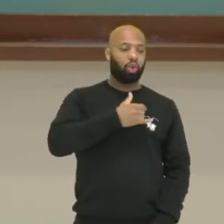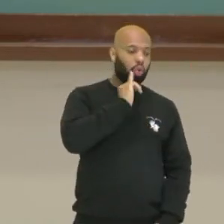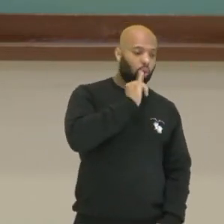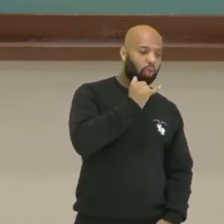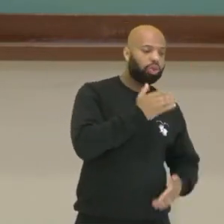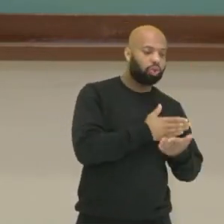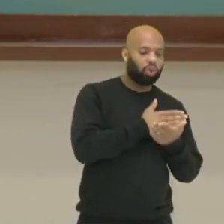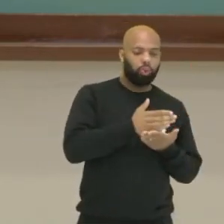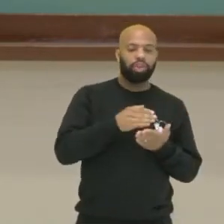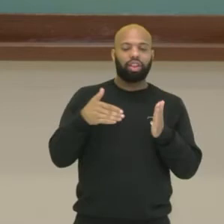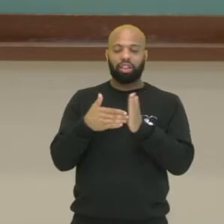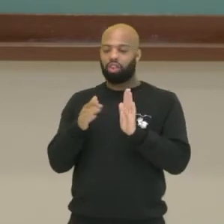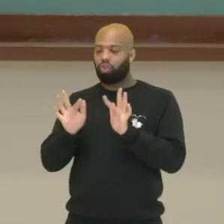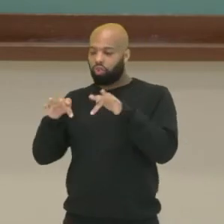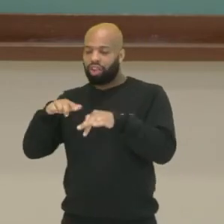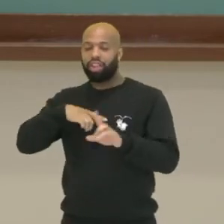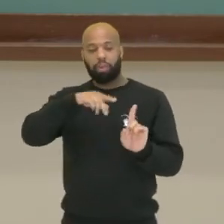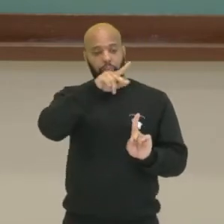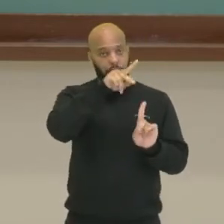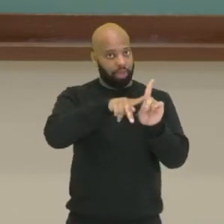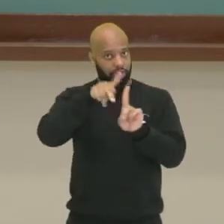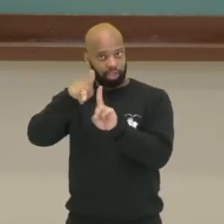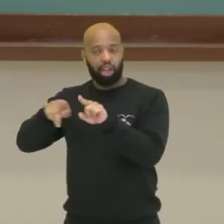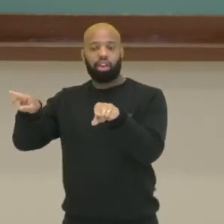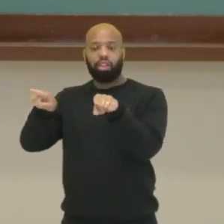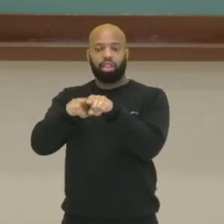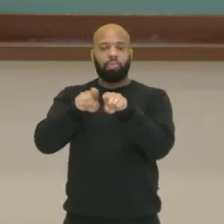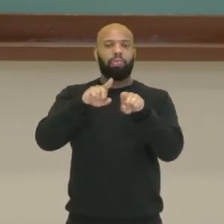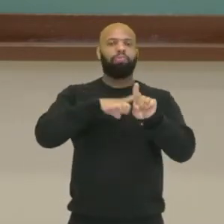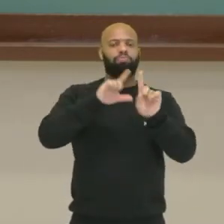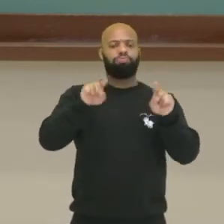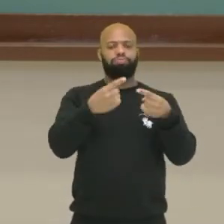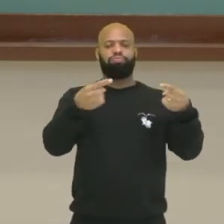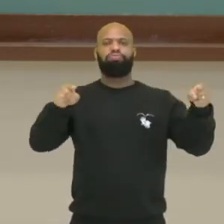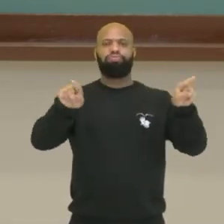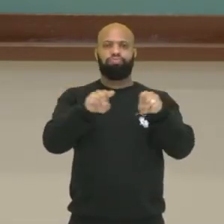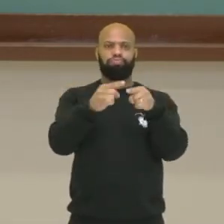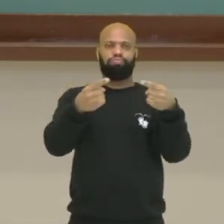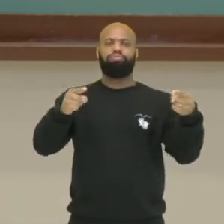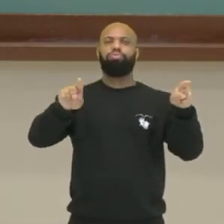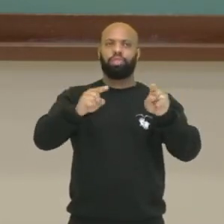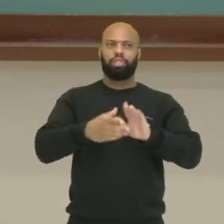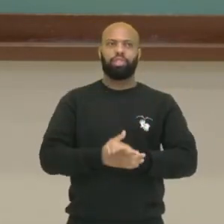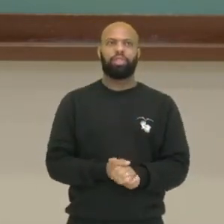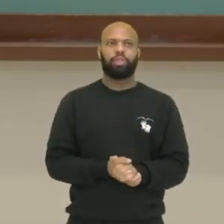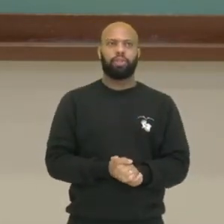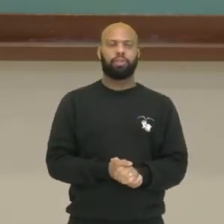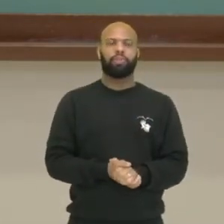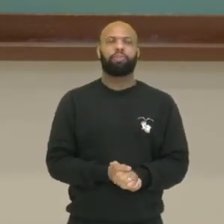fim, com personagens, trilha sonora, tanto a radioteatro quanto a radionovela.